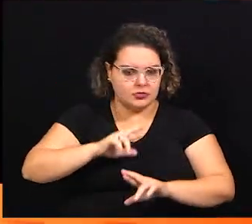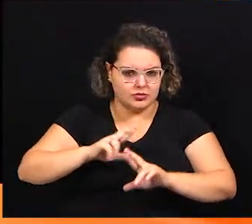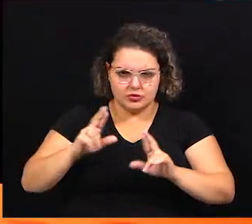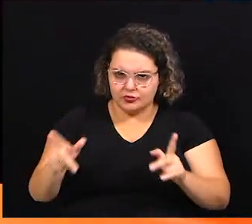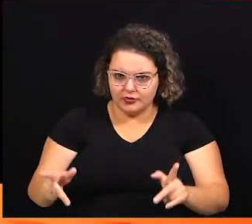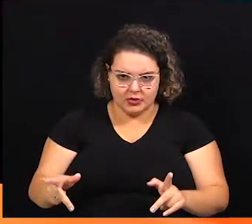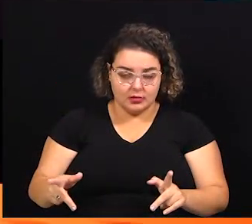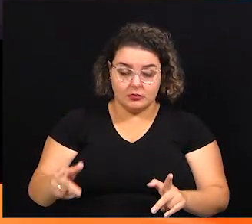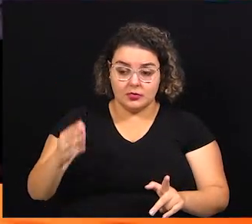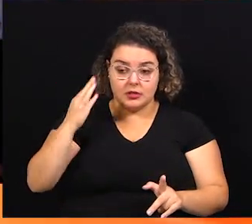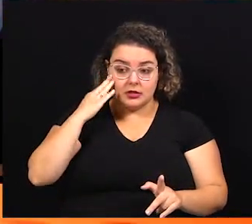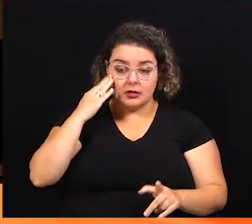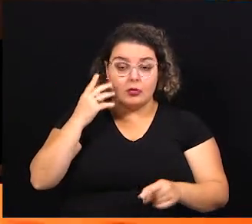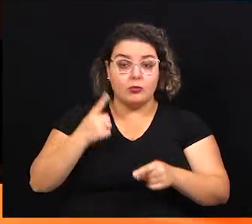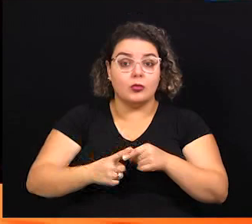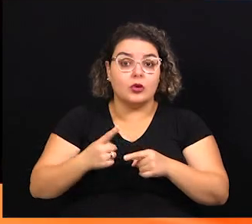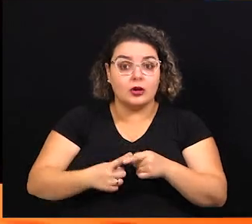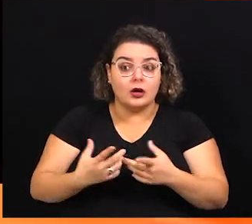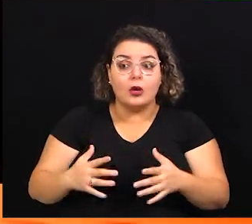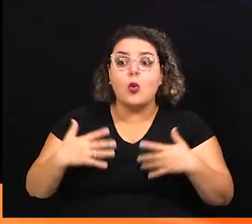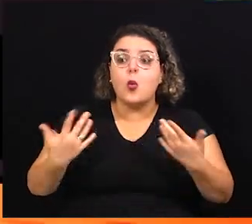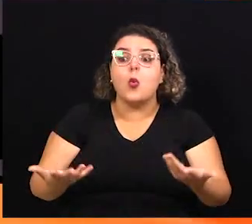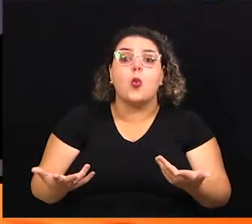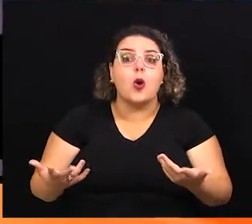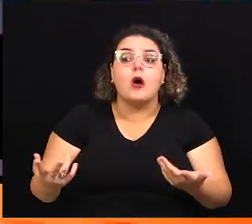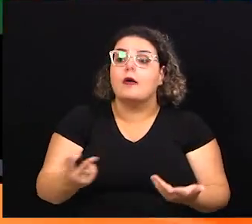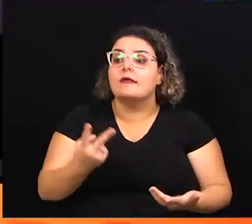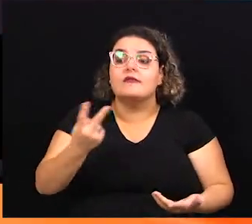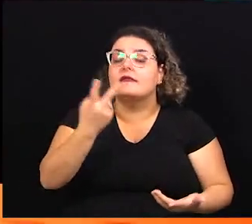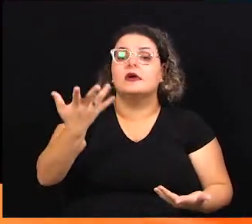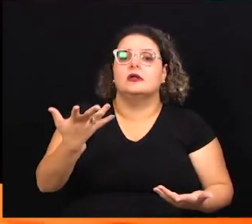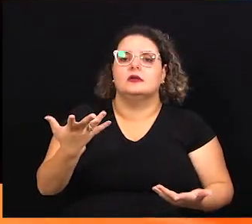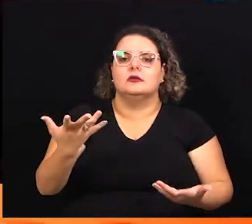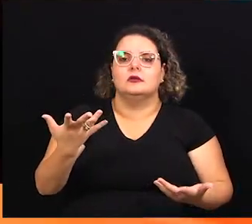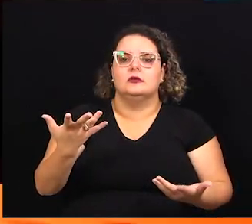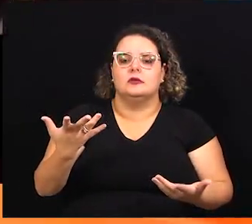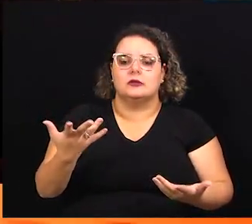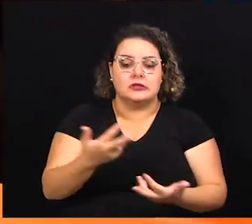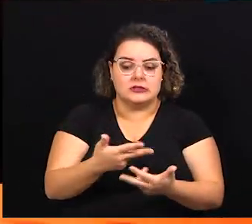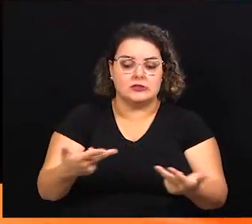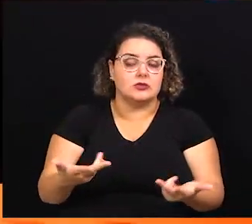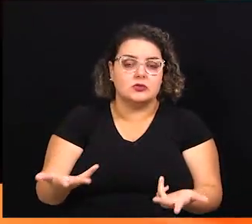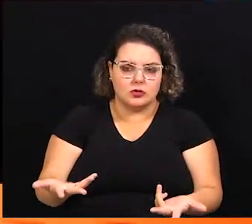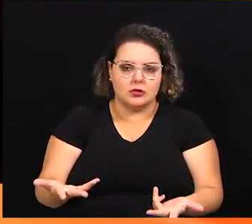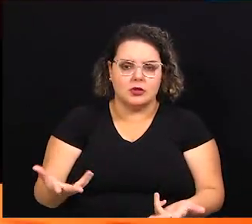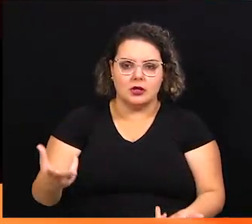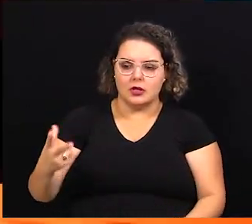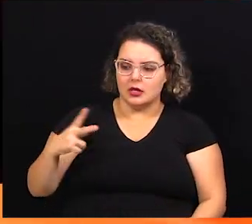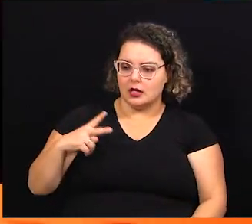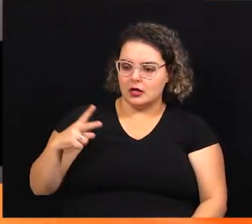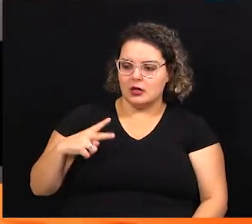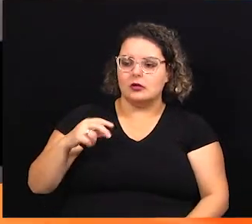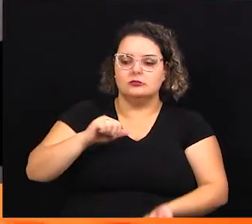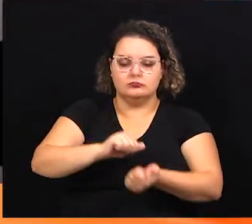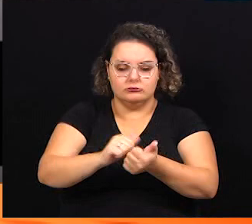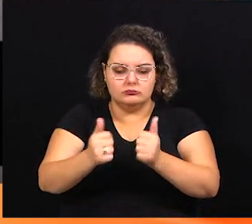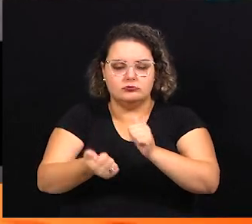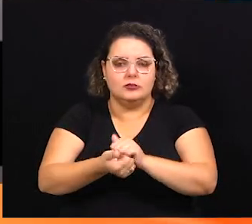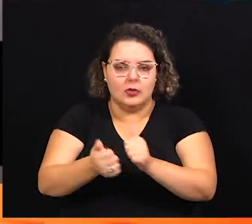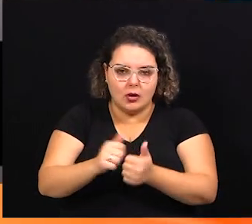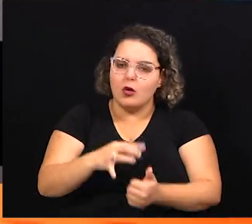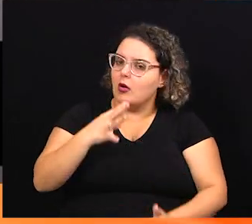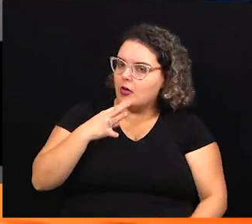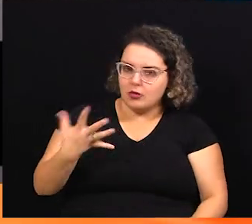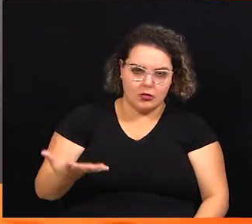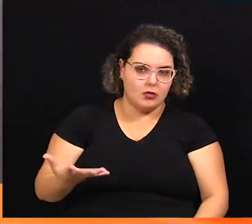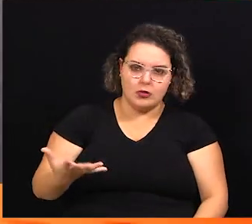justamente o contrário, justamente tentar entender o porquê, onde está o valor disso, lapidar e chegar no coração disso. Eu, pessoalmente, sou muito reflexivo mesmo,